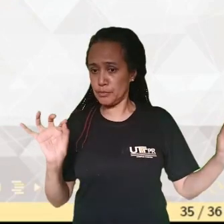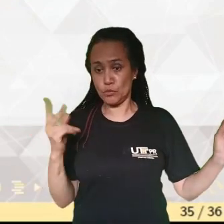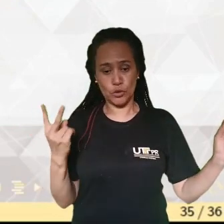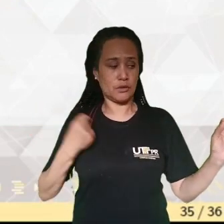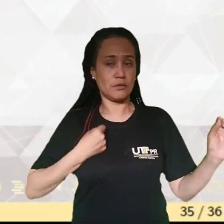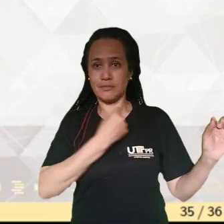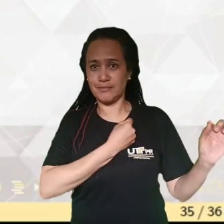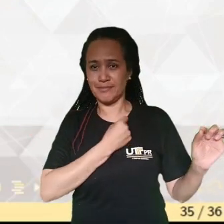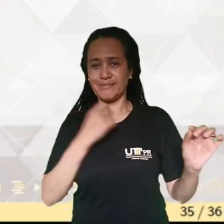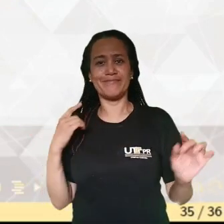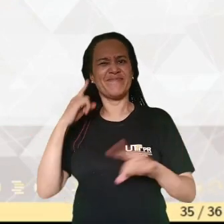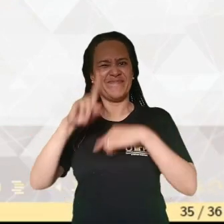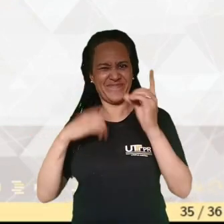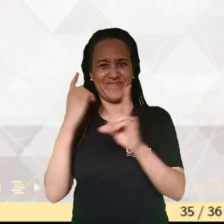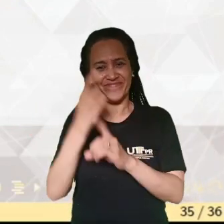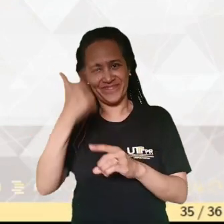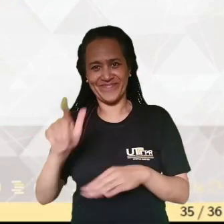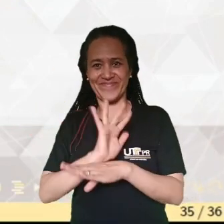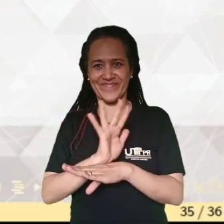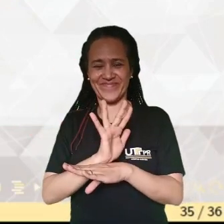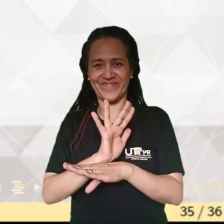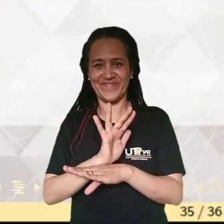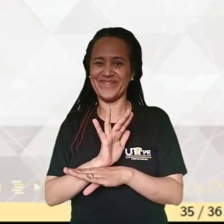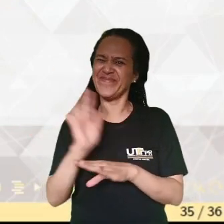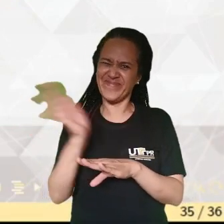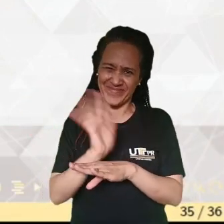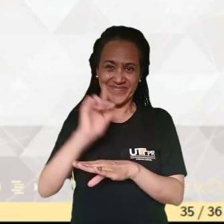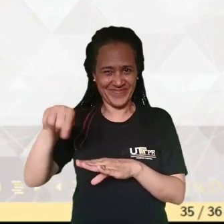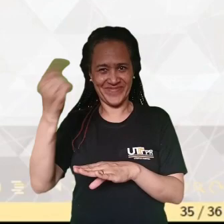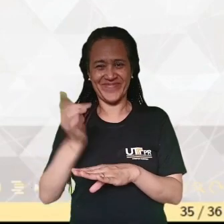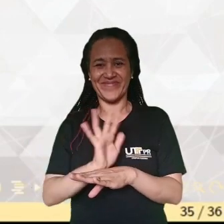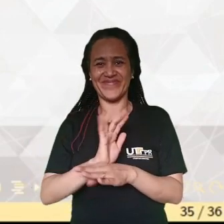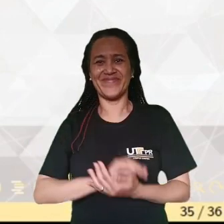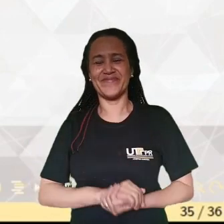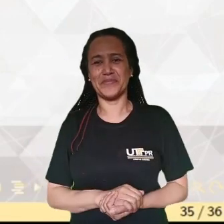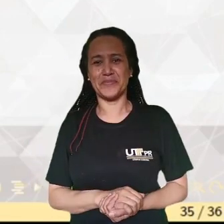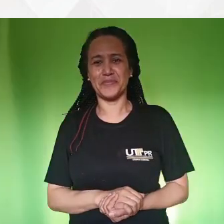entre dois valores. Até o próximo vídeo, pessoal. Até o próximo vídeo.